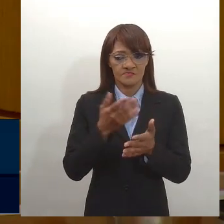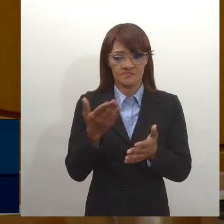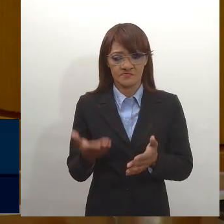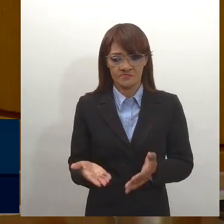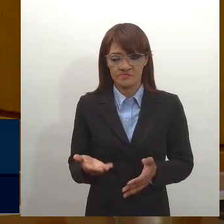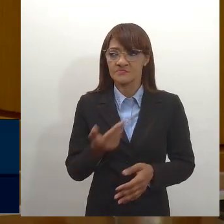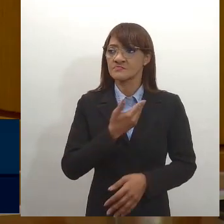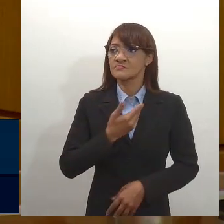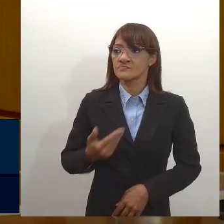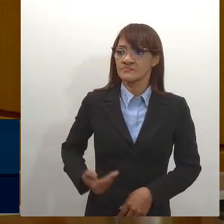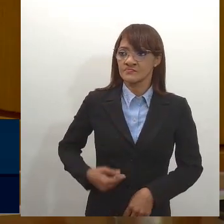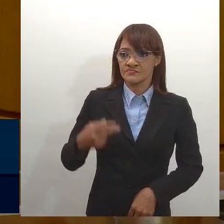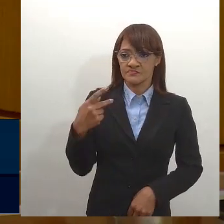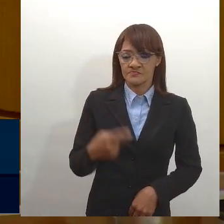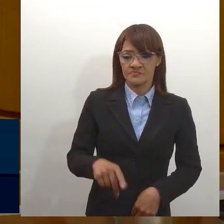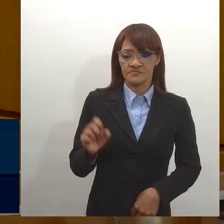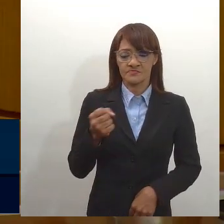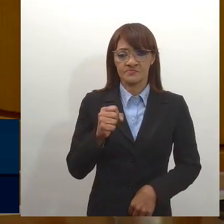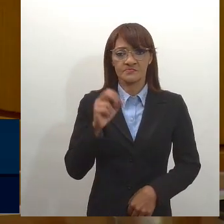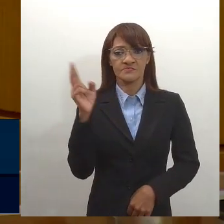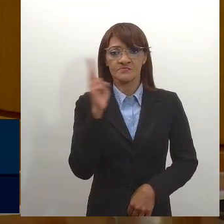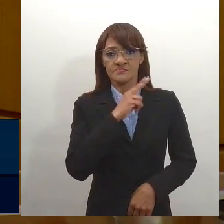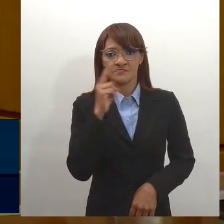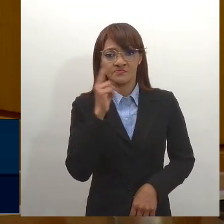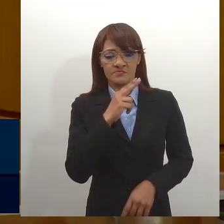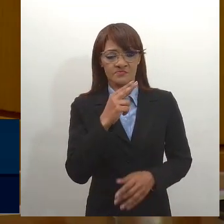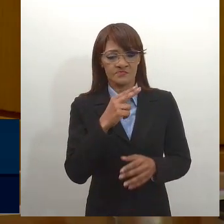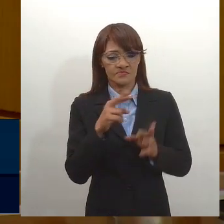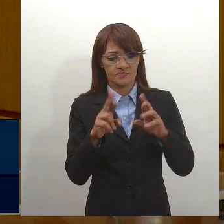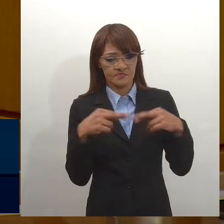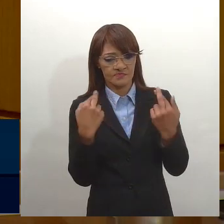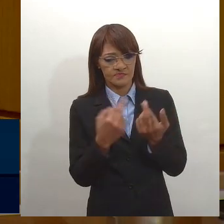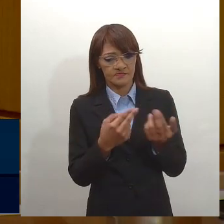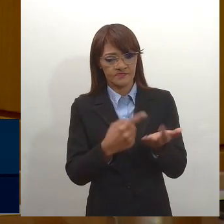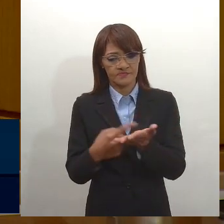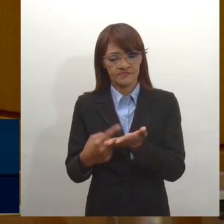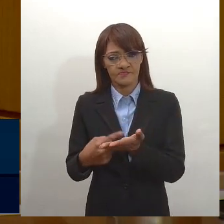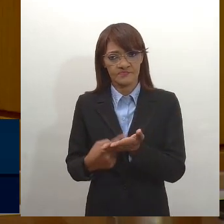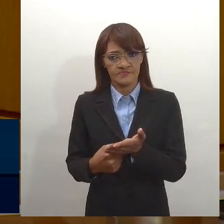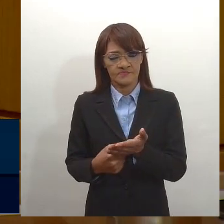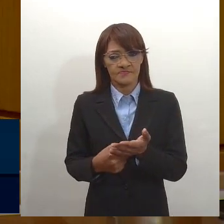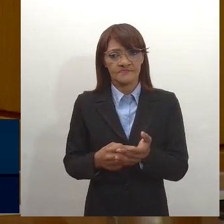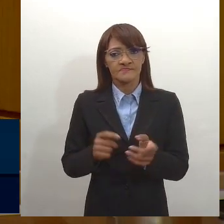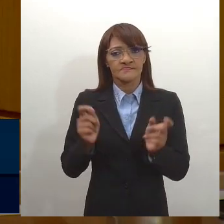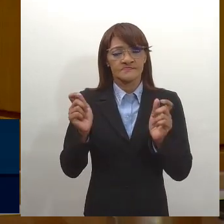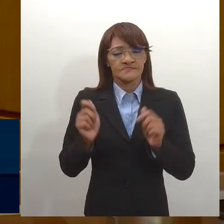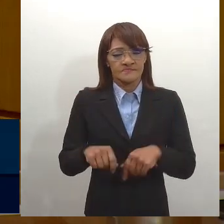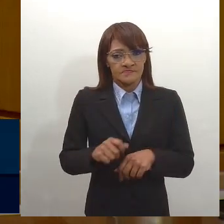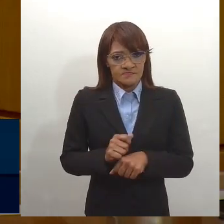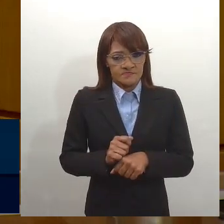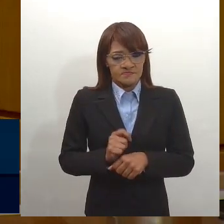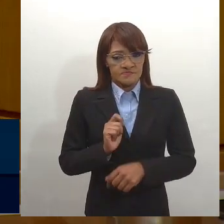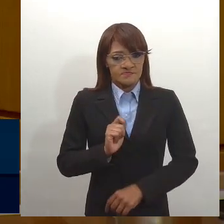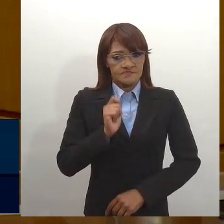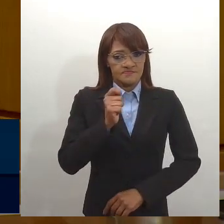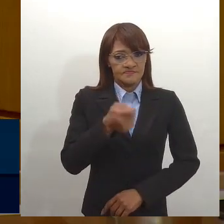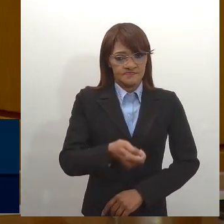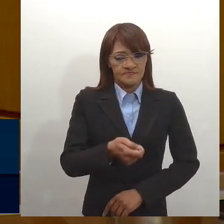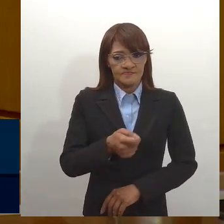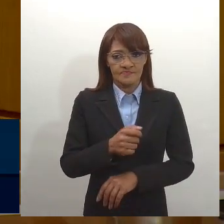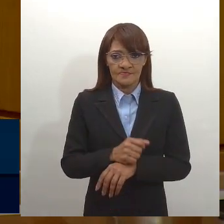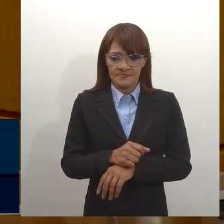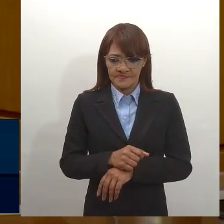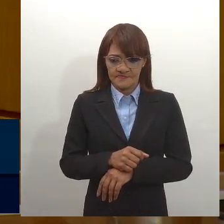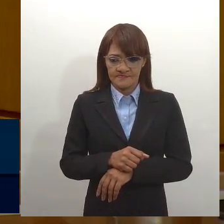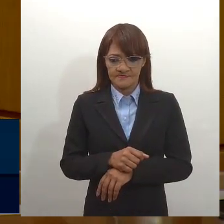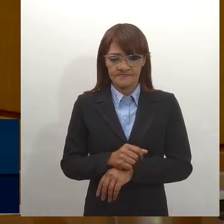com os músicos para tratar com a efetivação dos pagamentos dos cachês. Nossos músicos estão